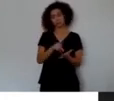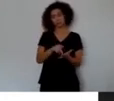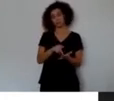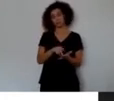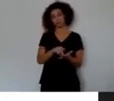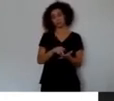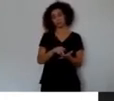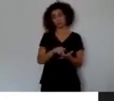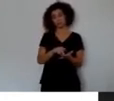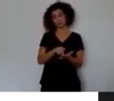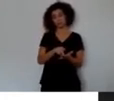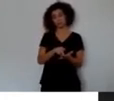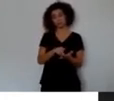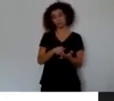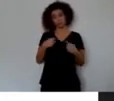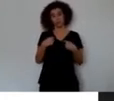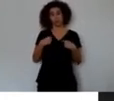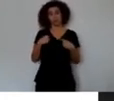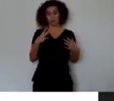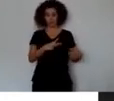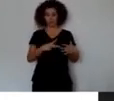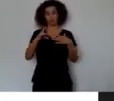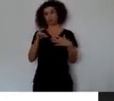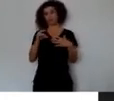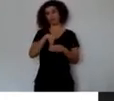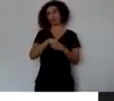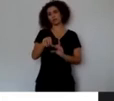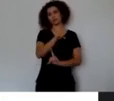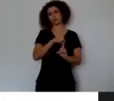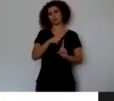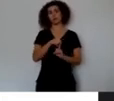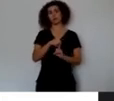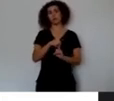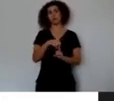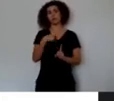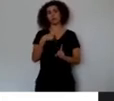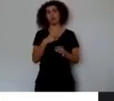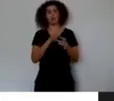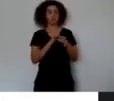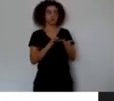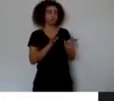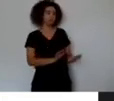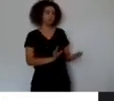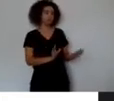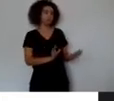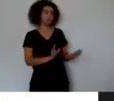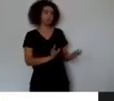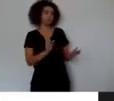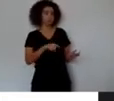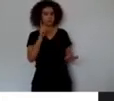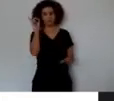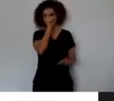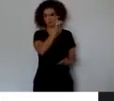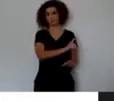mais confortável na sociedade, e abrir mão disso é desconfortável, assim. Você pensar que você vai abrir